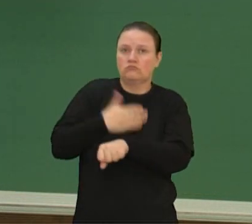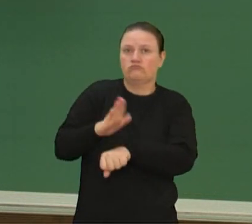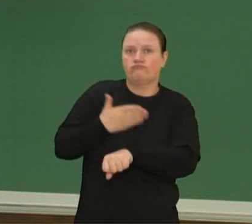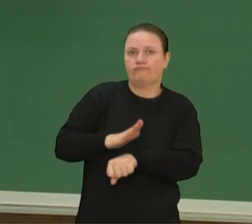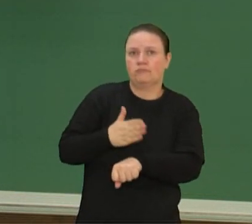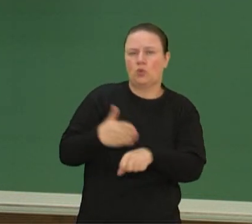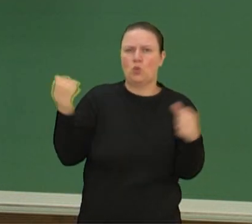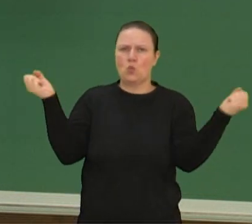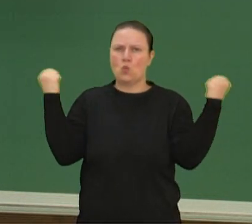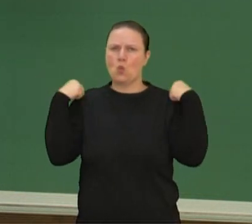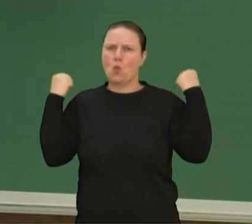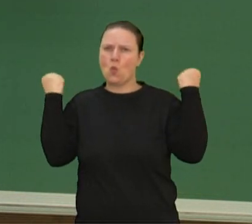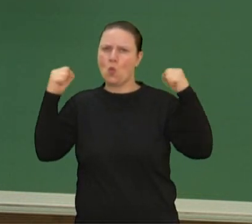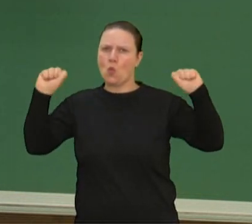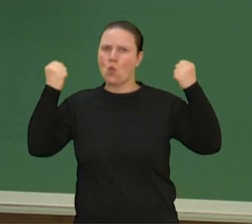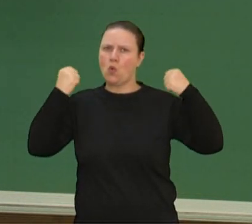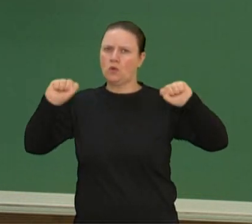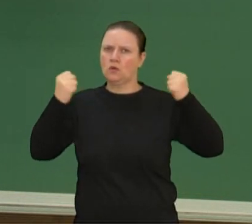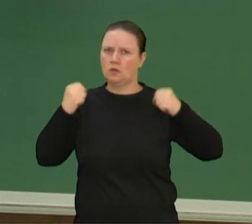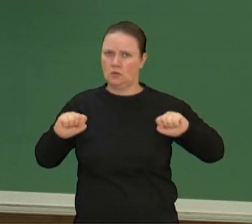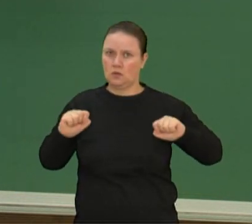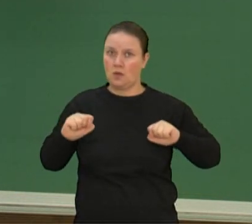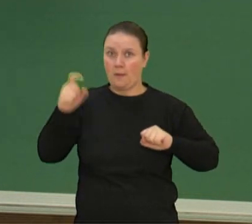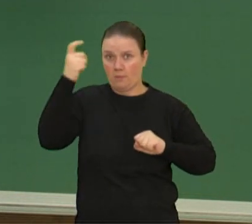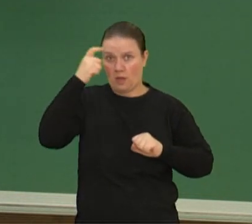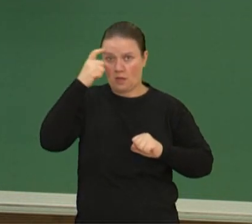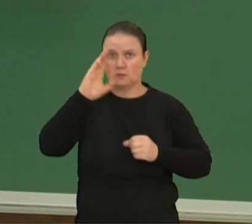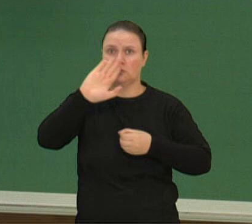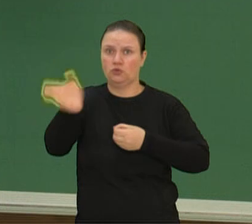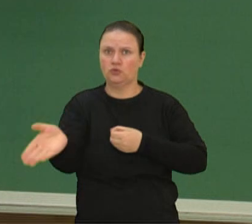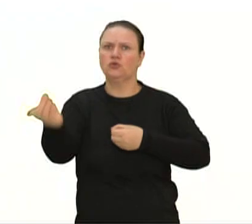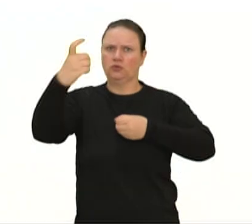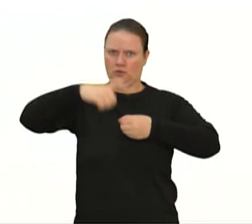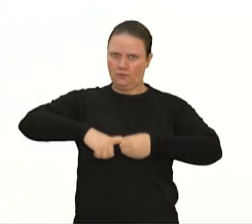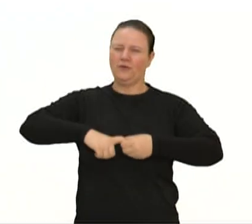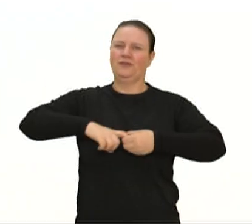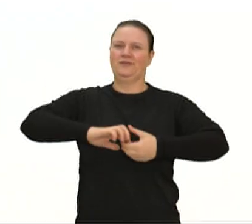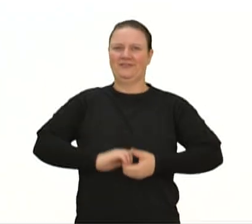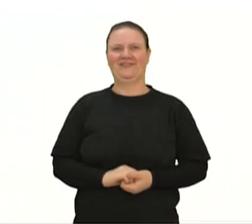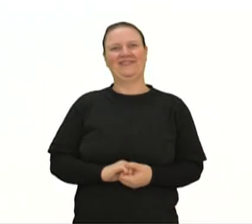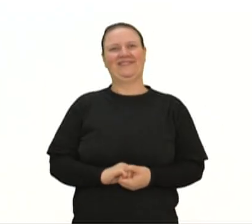de academia? Pensem um pouquinho e respondam que já retornamos.